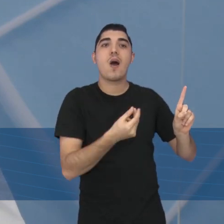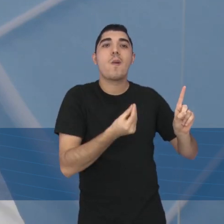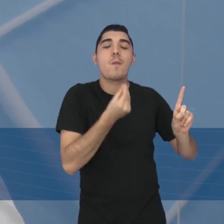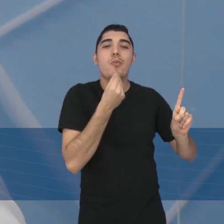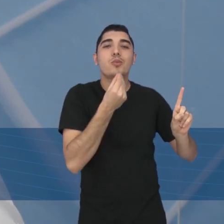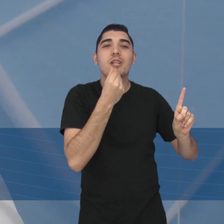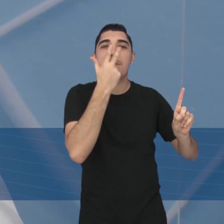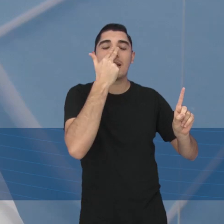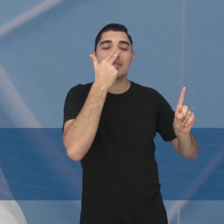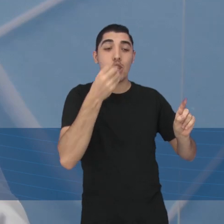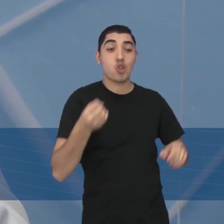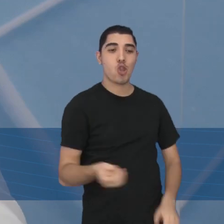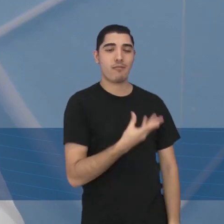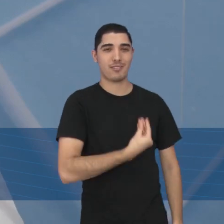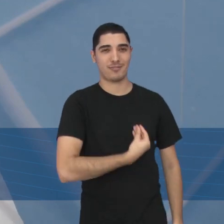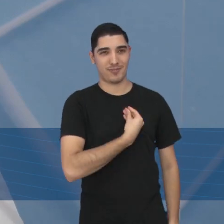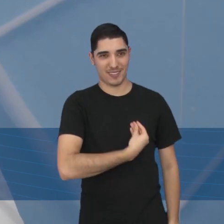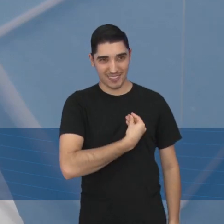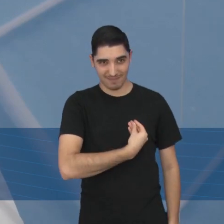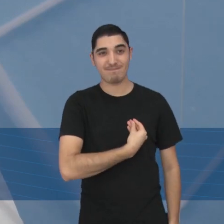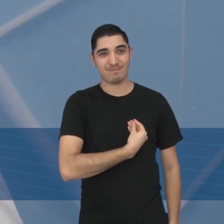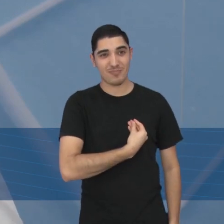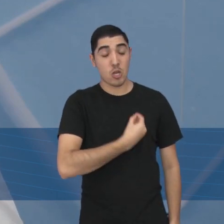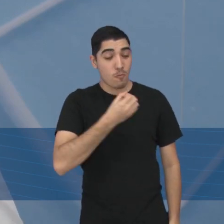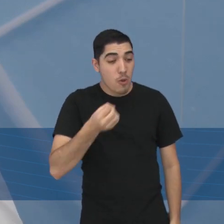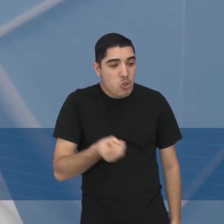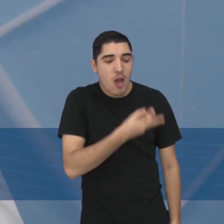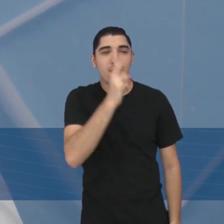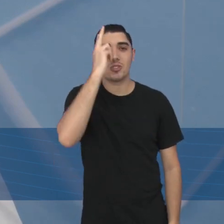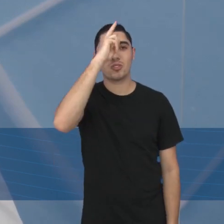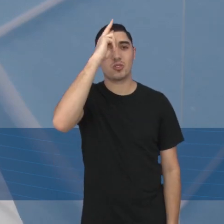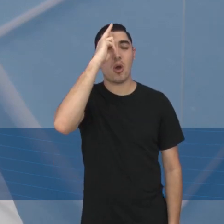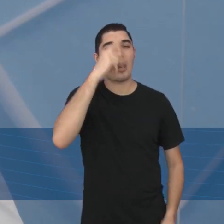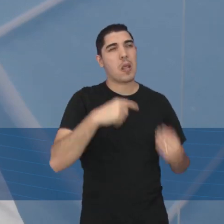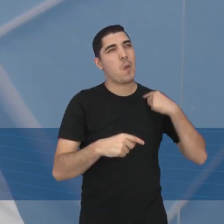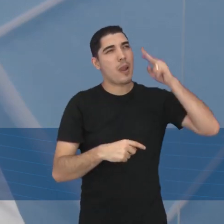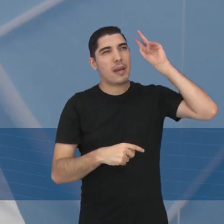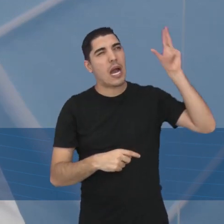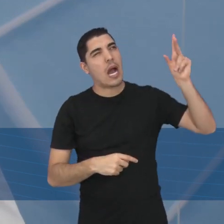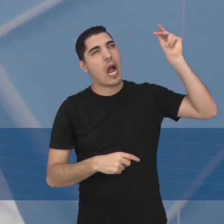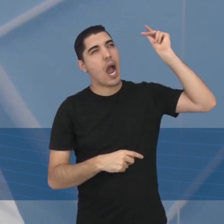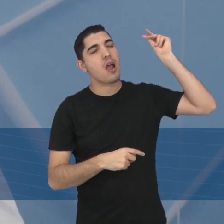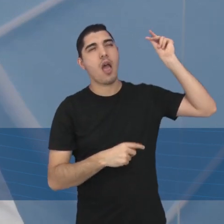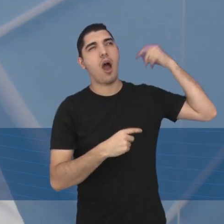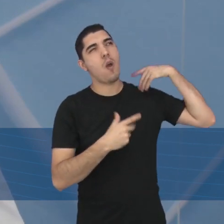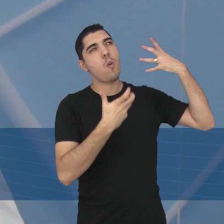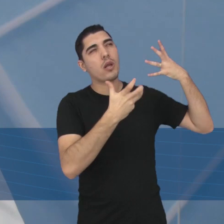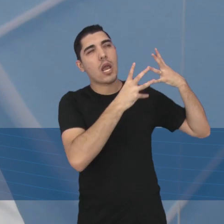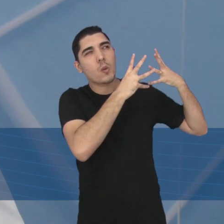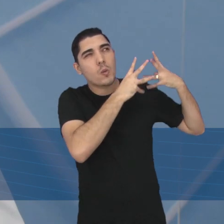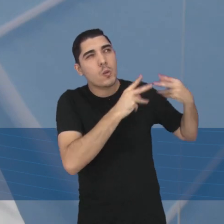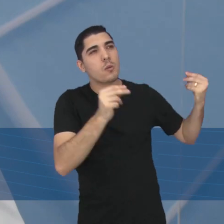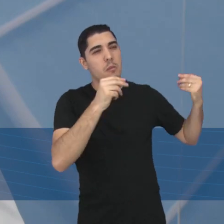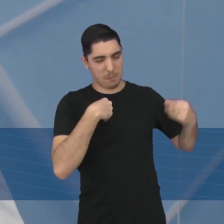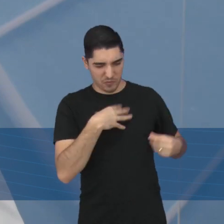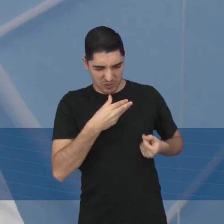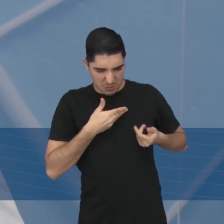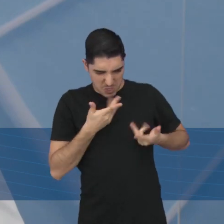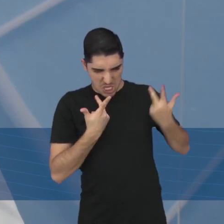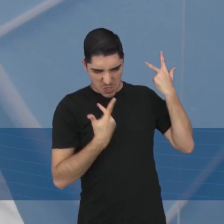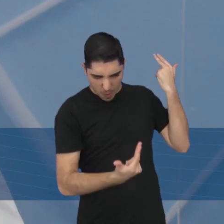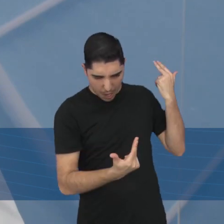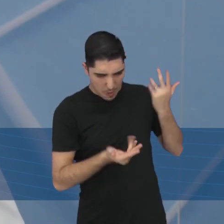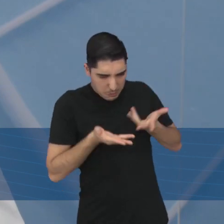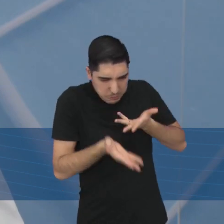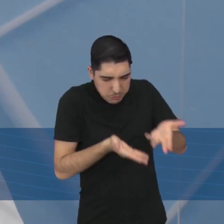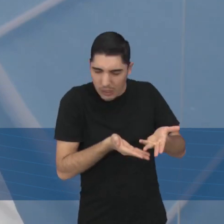oportunidade de renascer, de reviver uma história, de lembrar, de curar. Então tem esse lado bom da maternidade, que é de se curar,